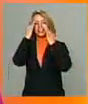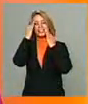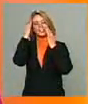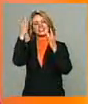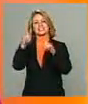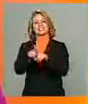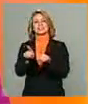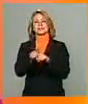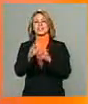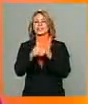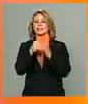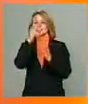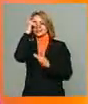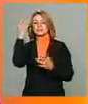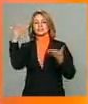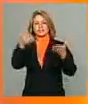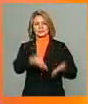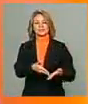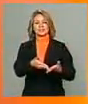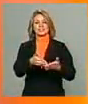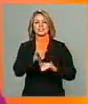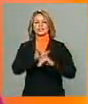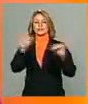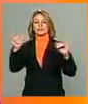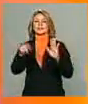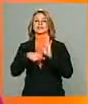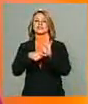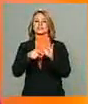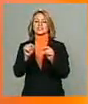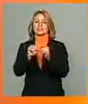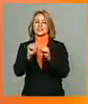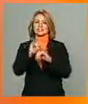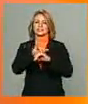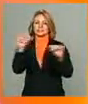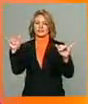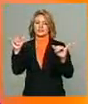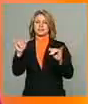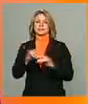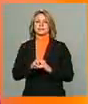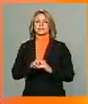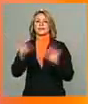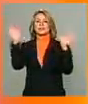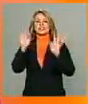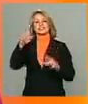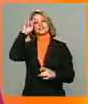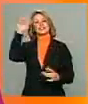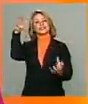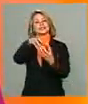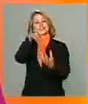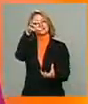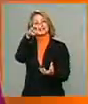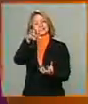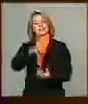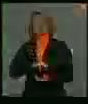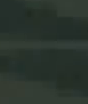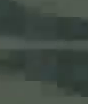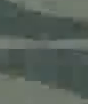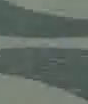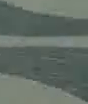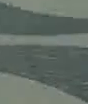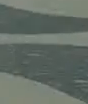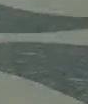agradecimentos a todos que participaram e ajudaram a fazer este programa Feliz Dia do Idoso